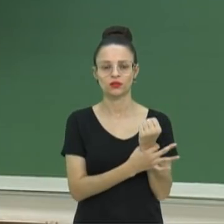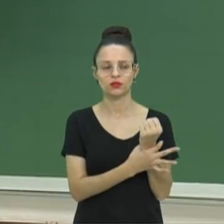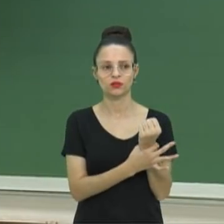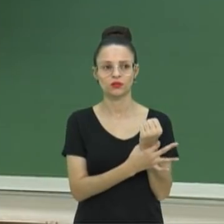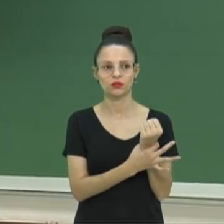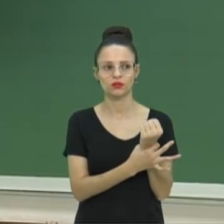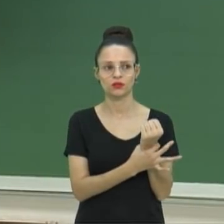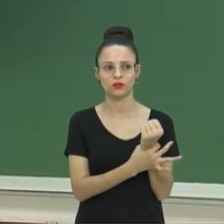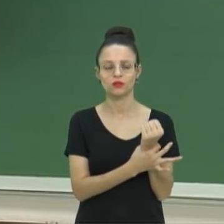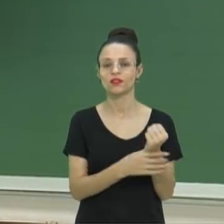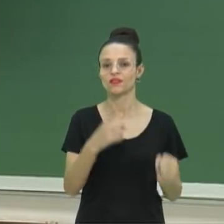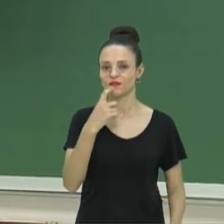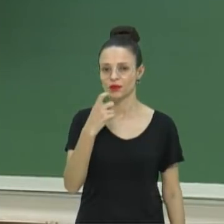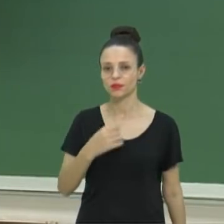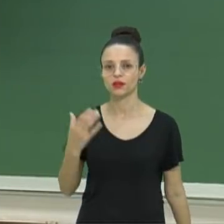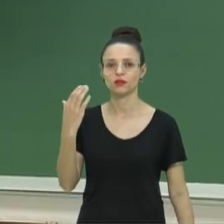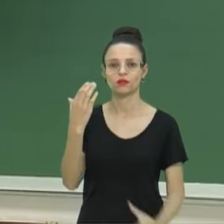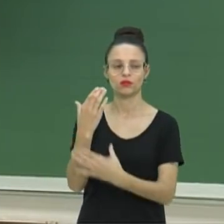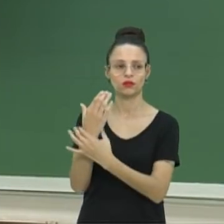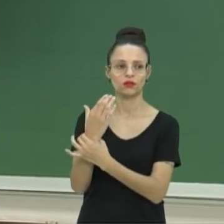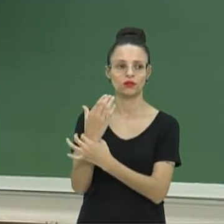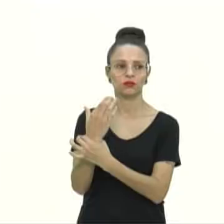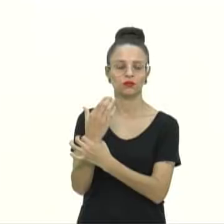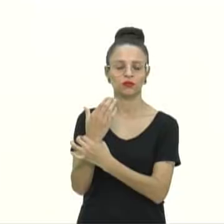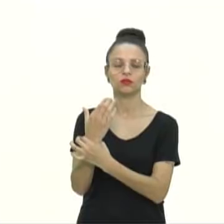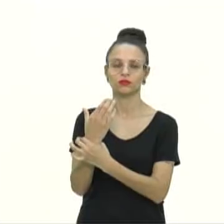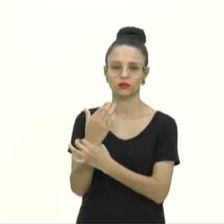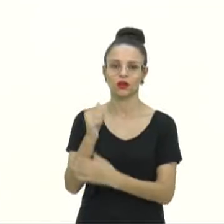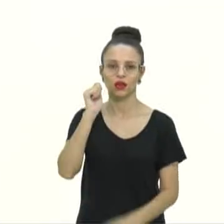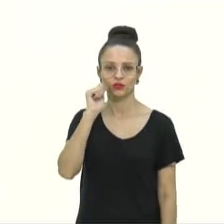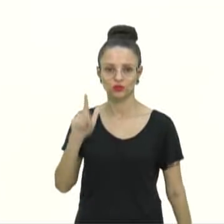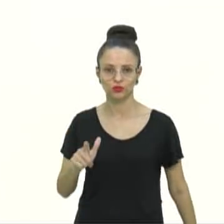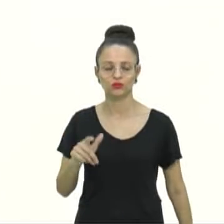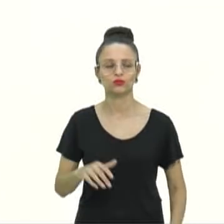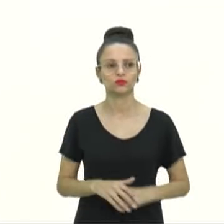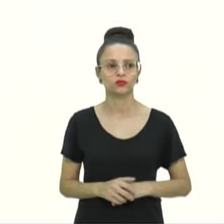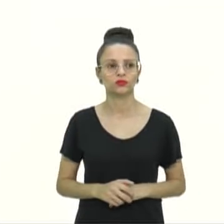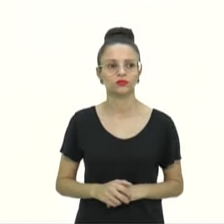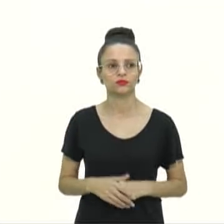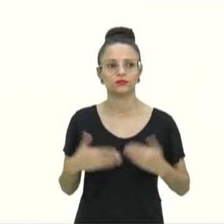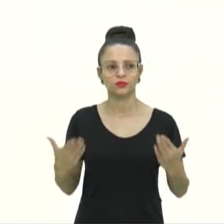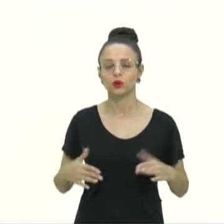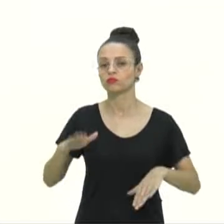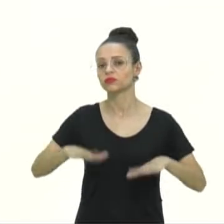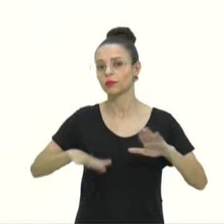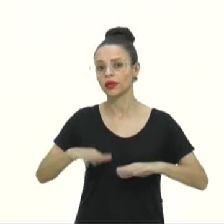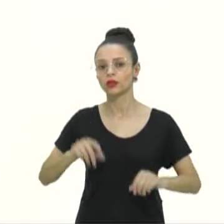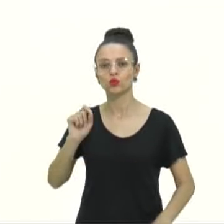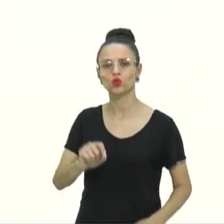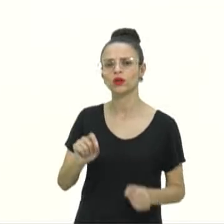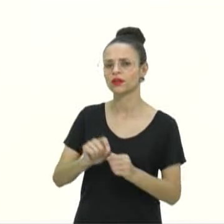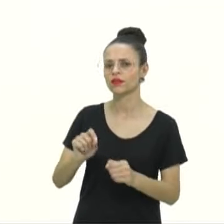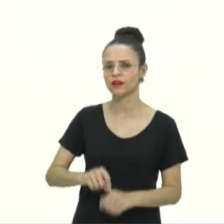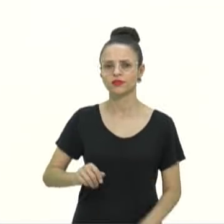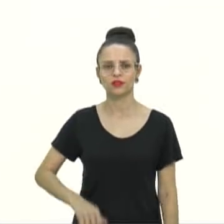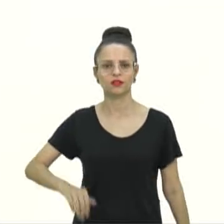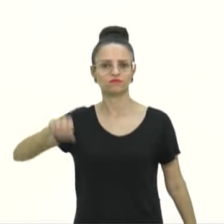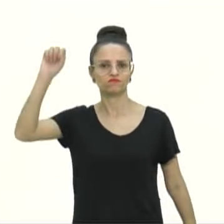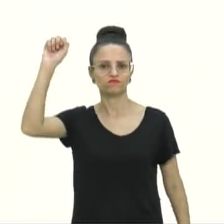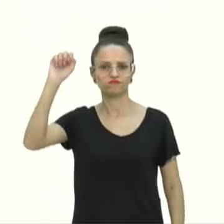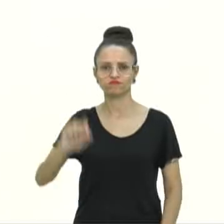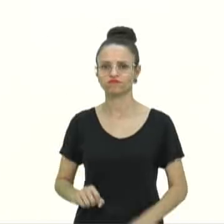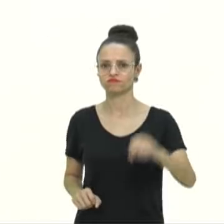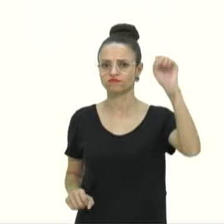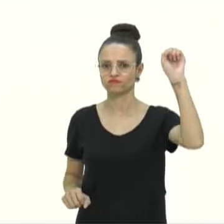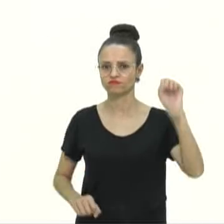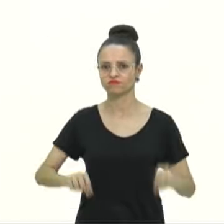esquerdo vermelho, no seu braço direito azul. Então ali, dependendo do golpe que é aplicado, ele vai levantar o